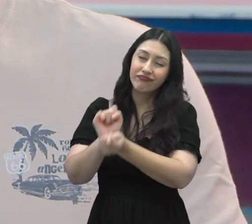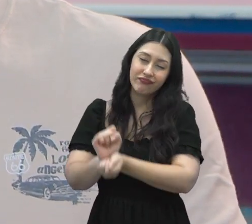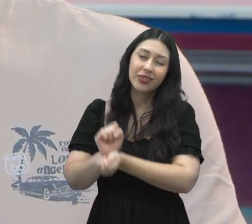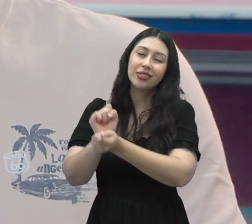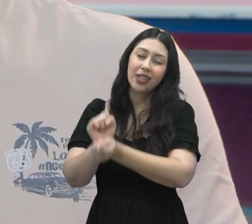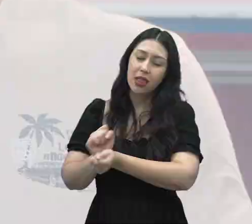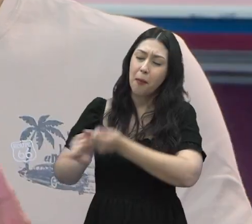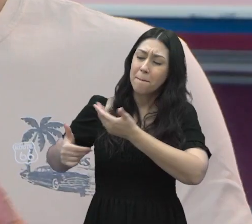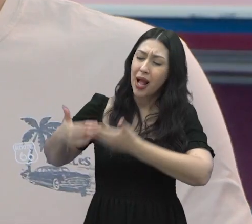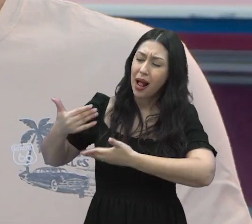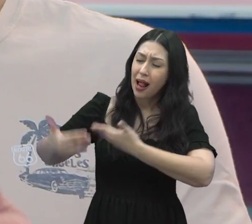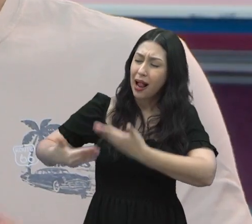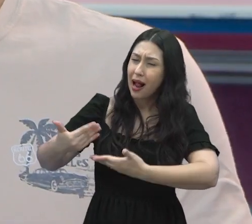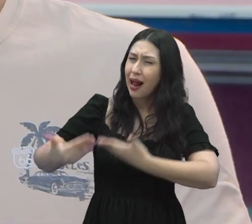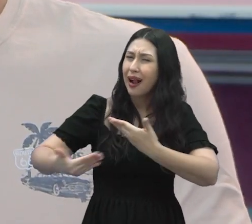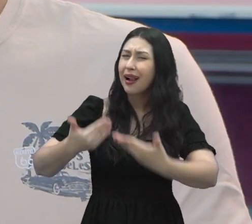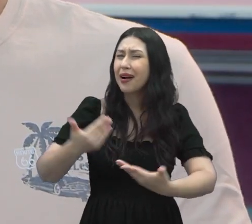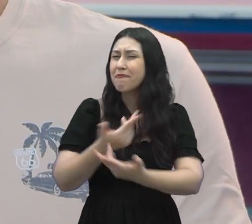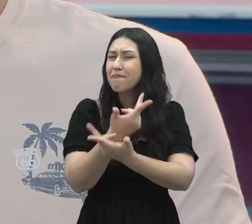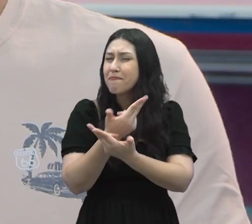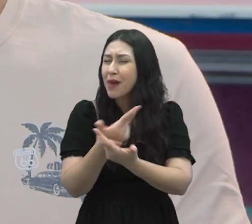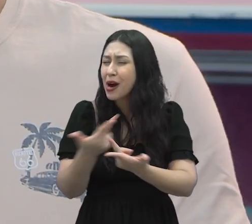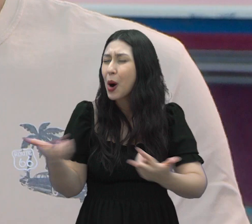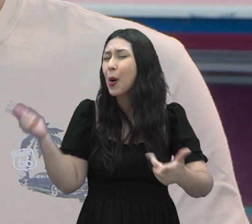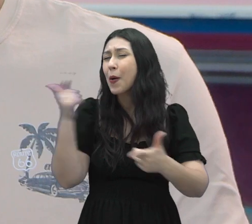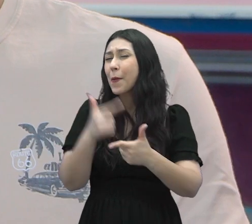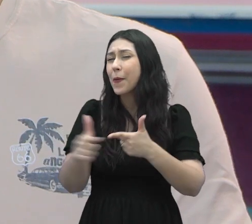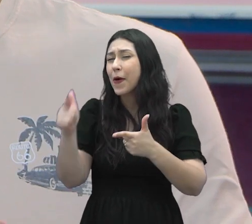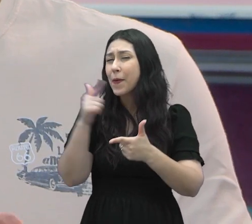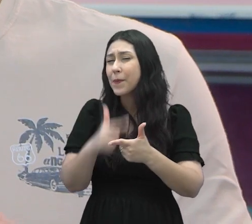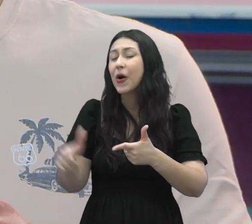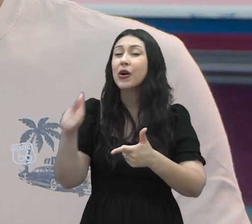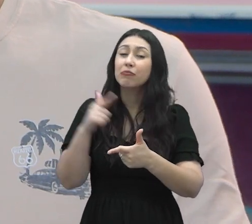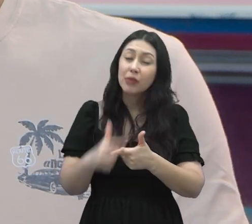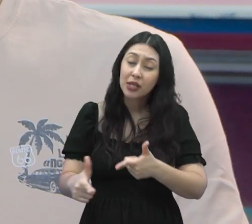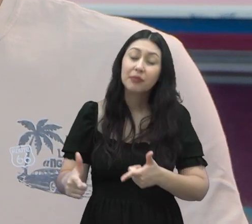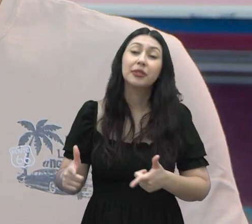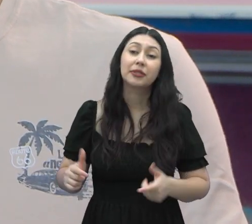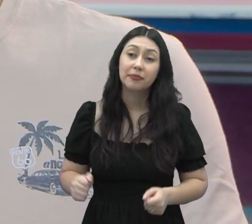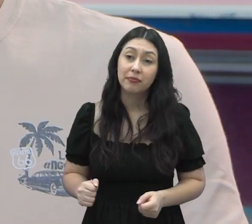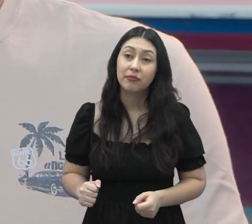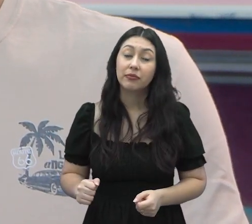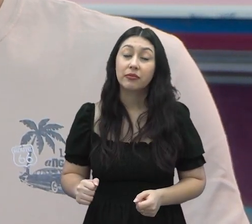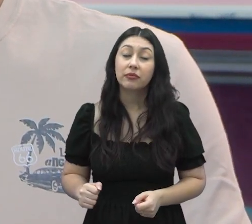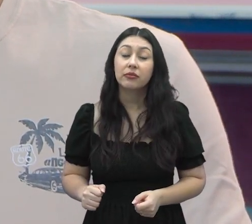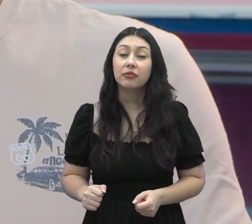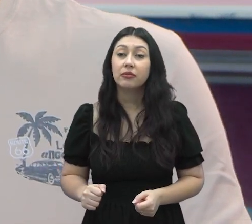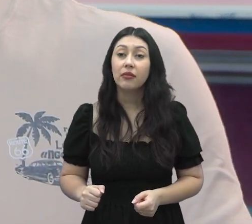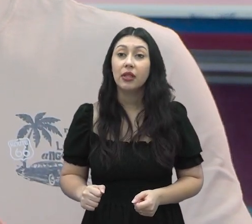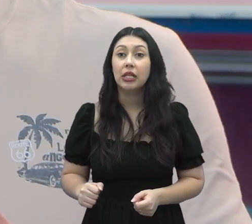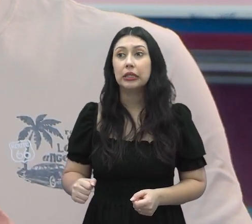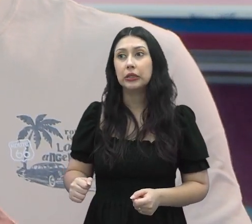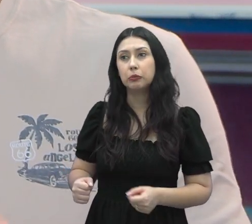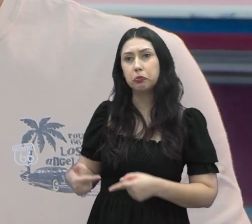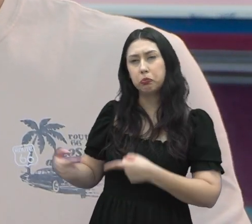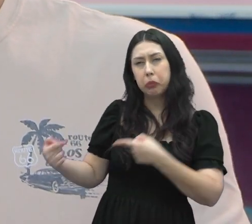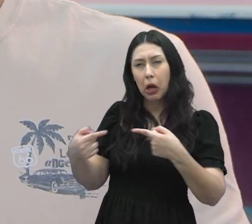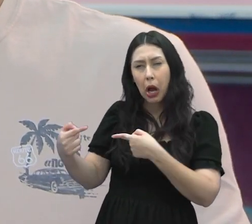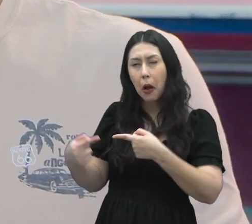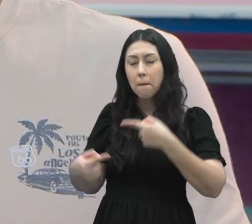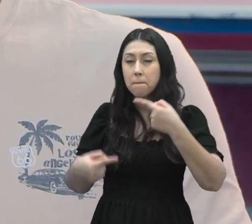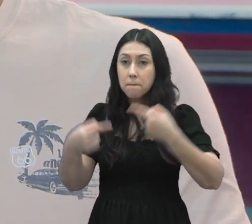da escravidão. E depois, tantos outros processos históricos que foram demarcando esses espaços, né? Não só de